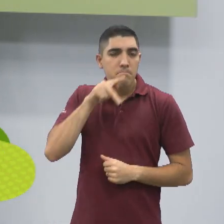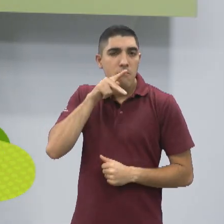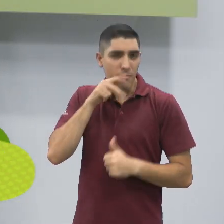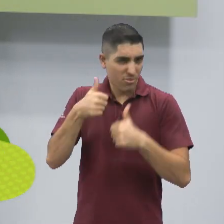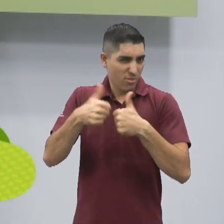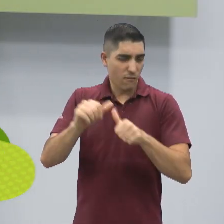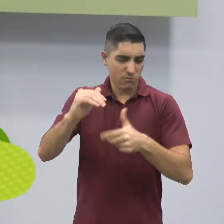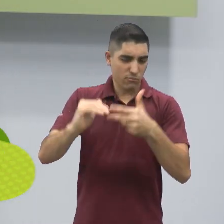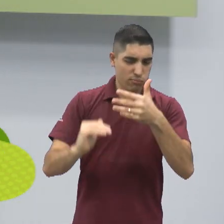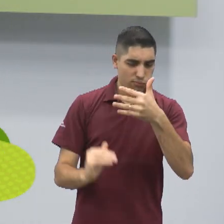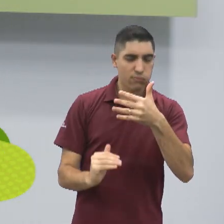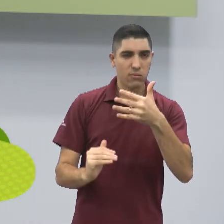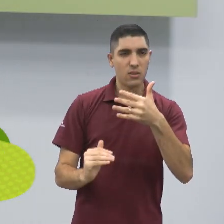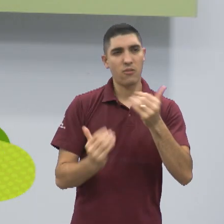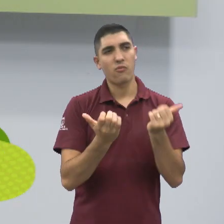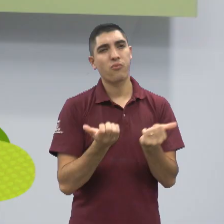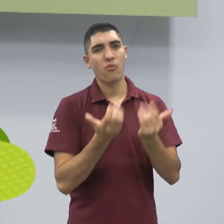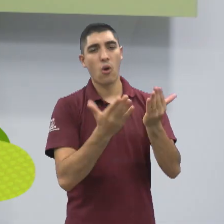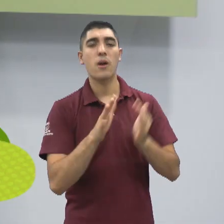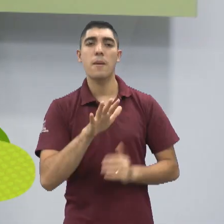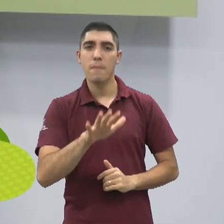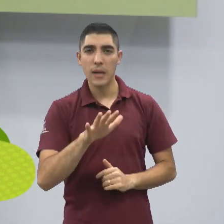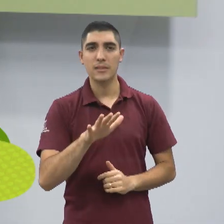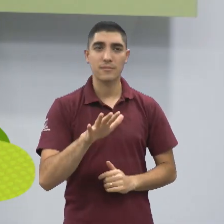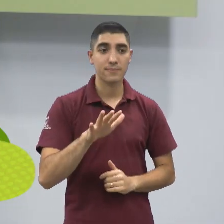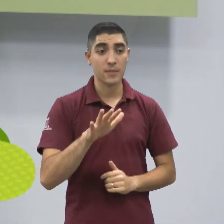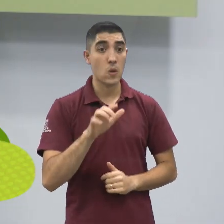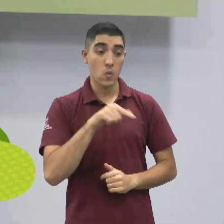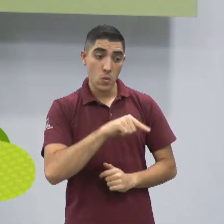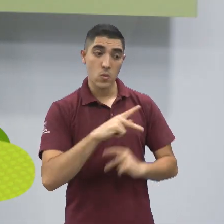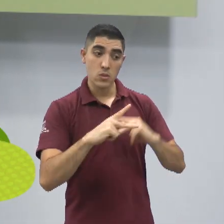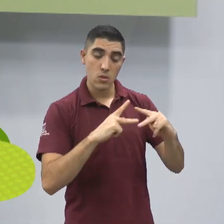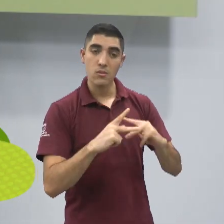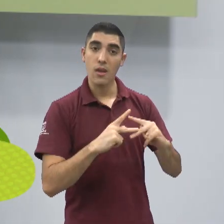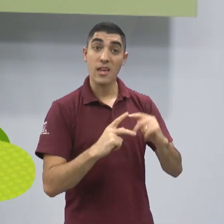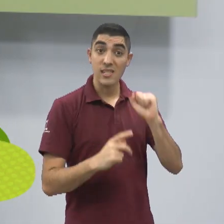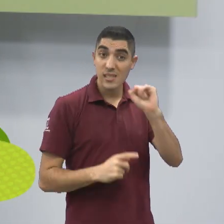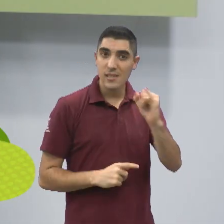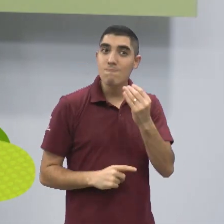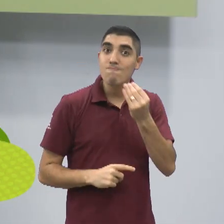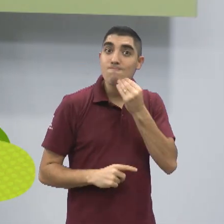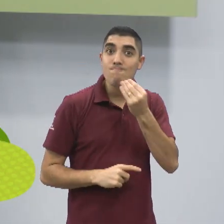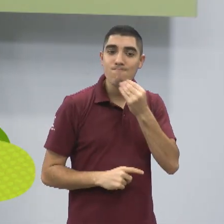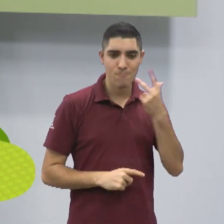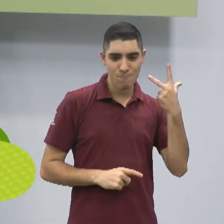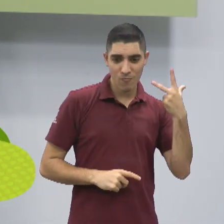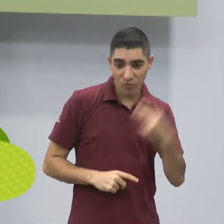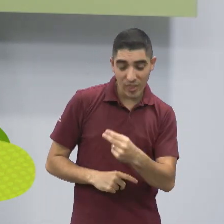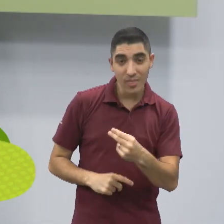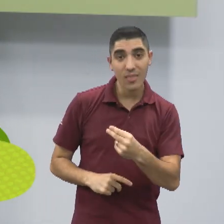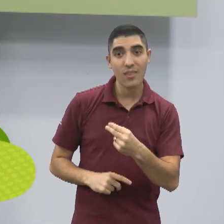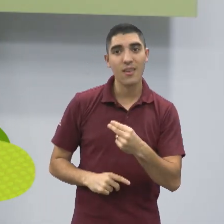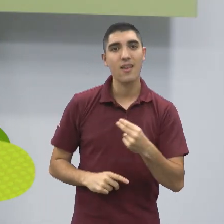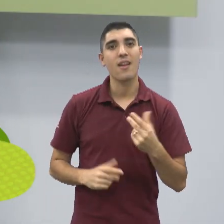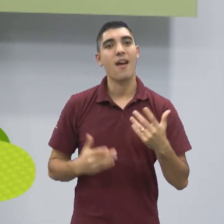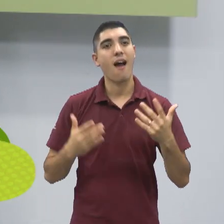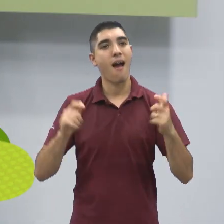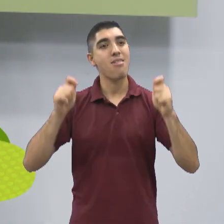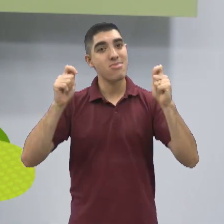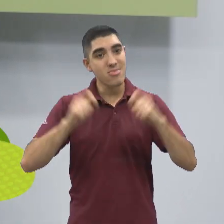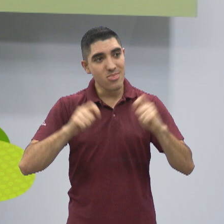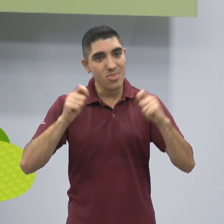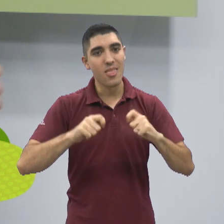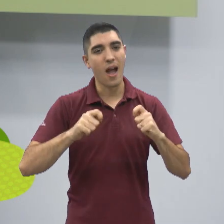de casa, mas dava para talvez o São José, se conseguisse a vitória, né? Poderia, descontando esse jogo